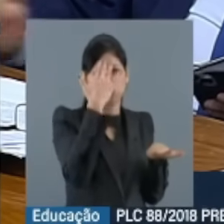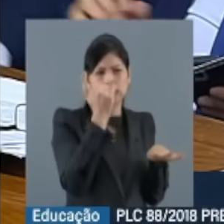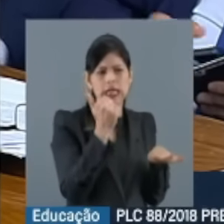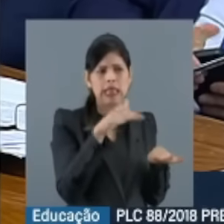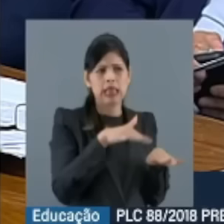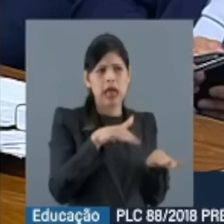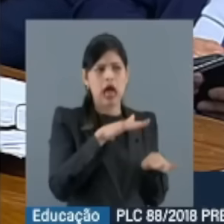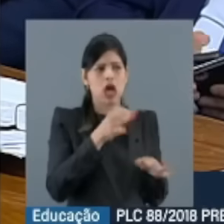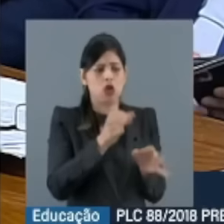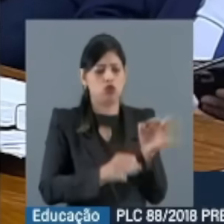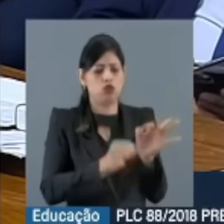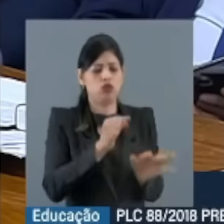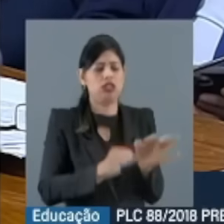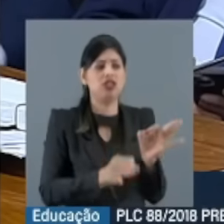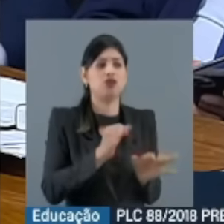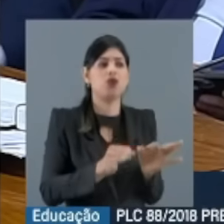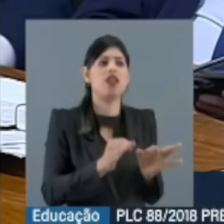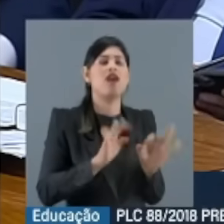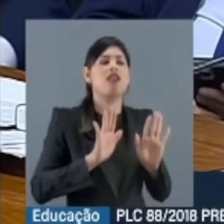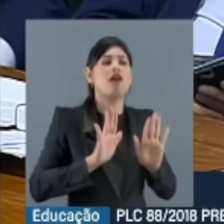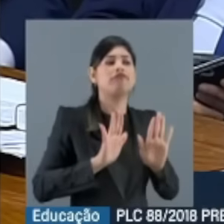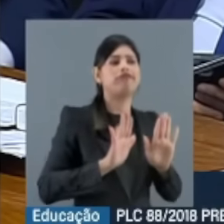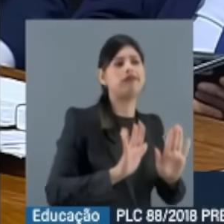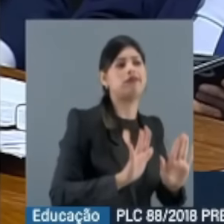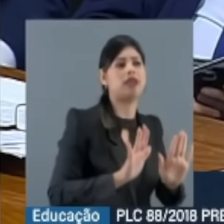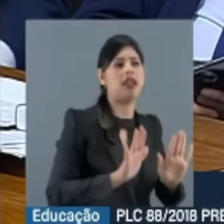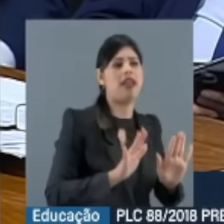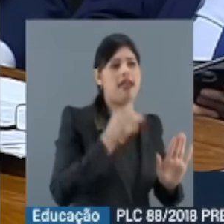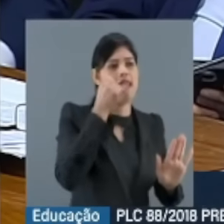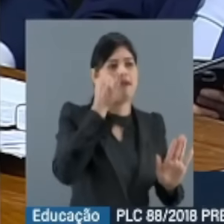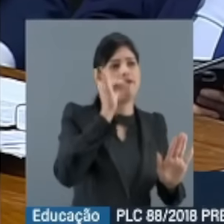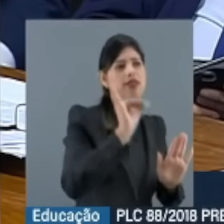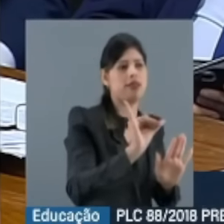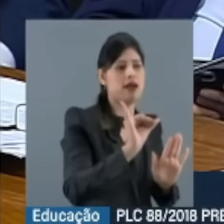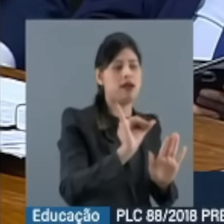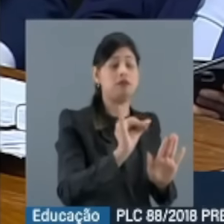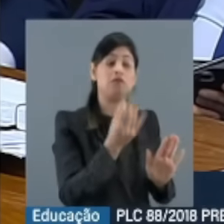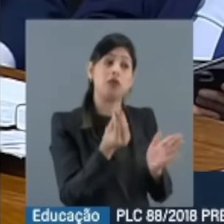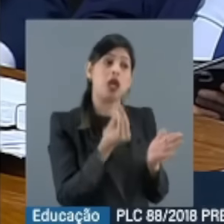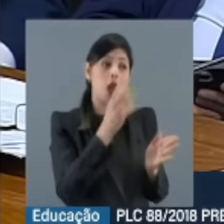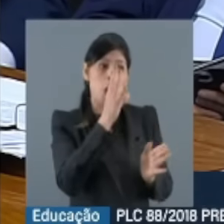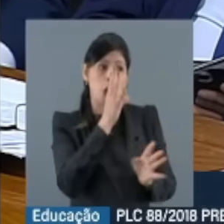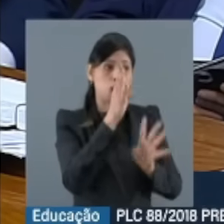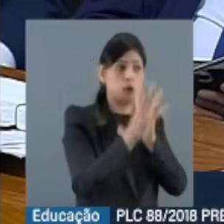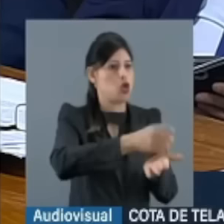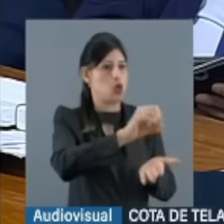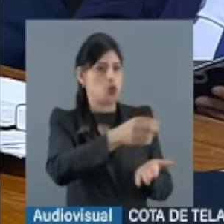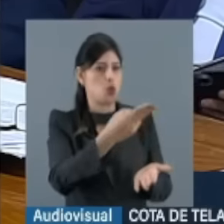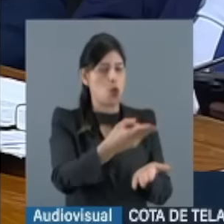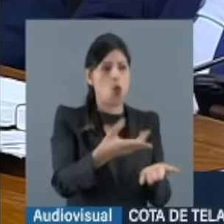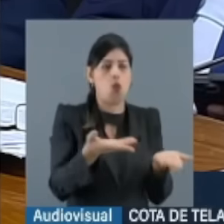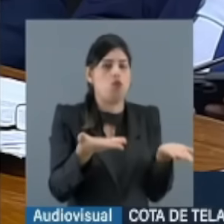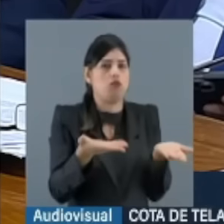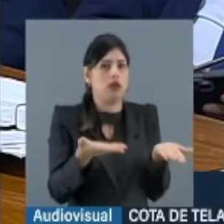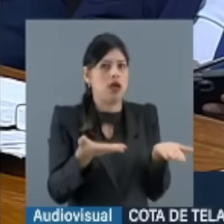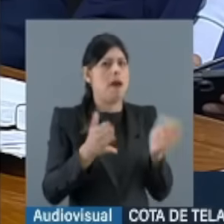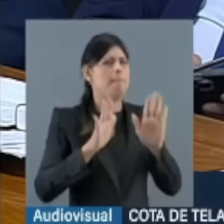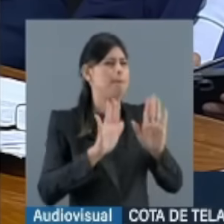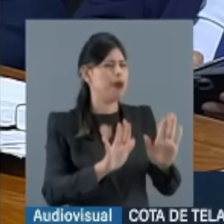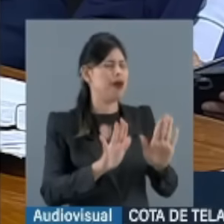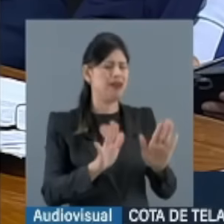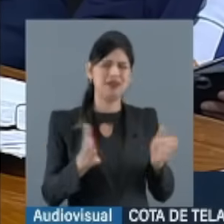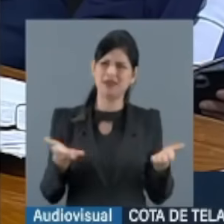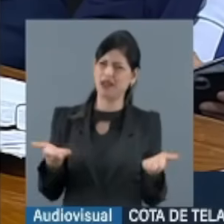existem formas de se refrear os excessos a injúria a calúnia a difamação mas nós estamos vendo no